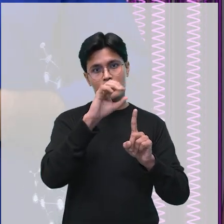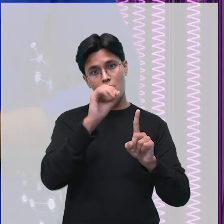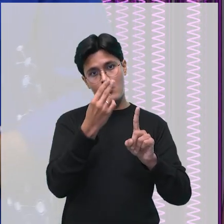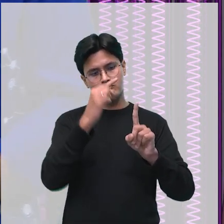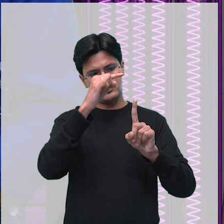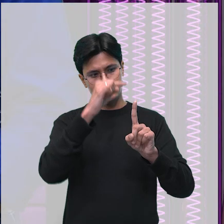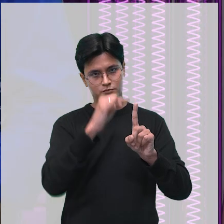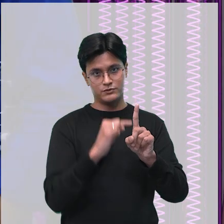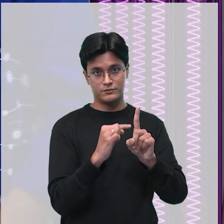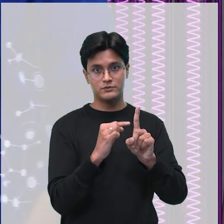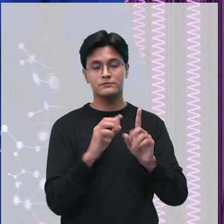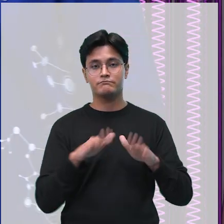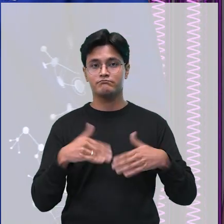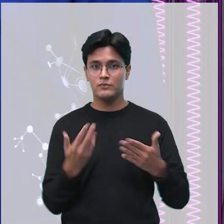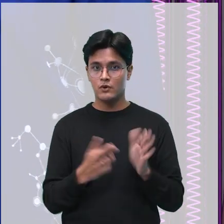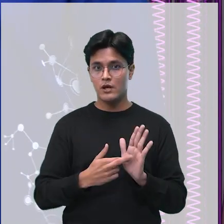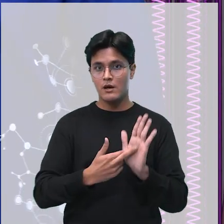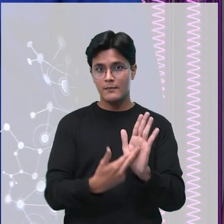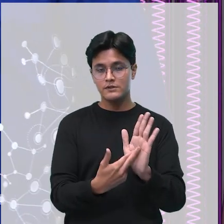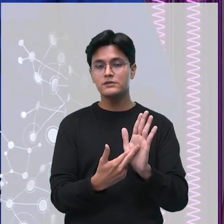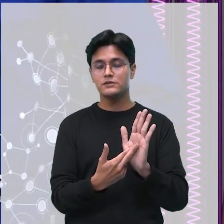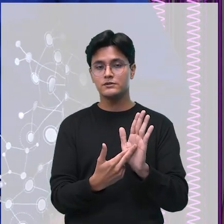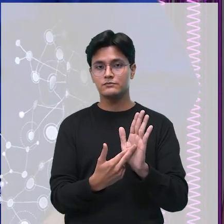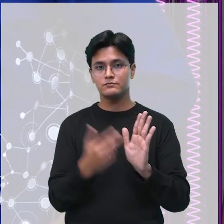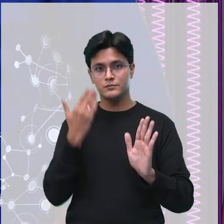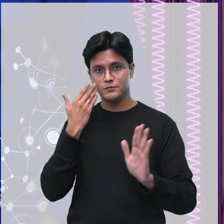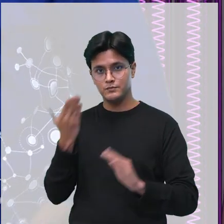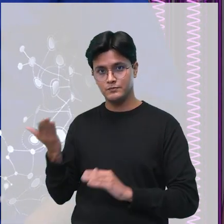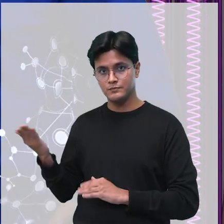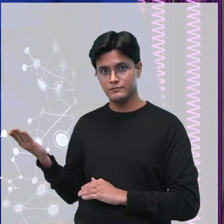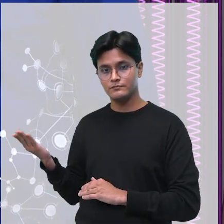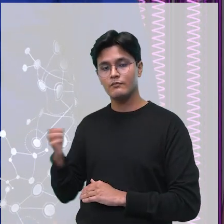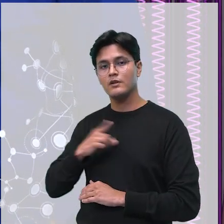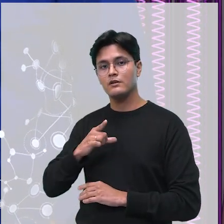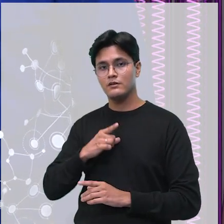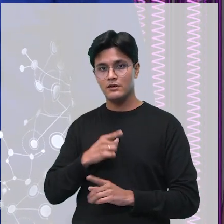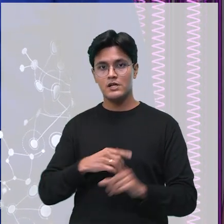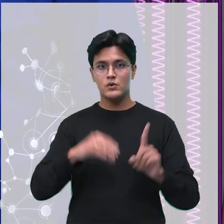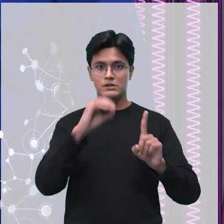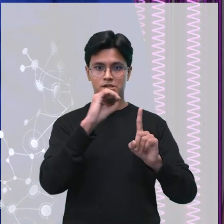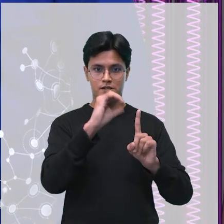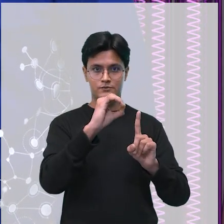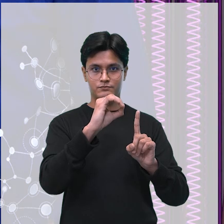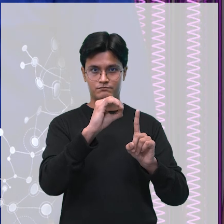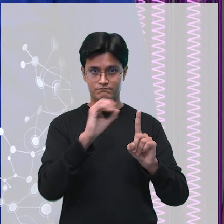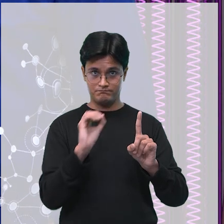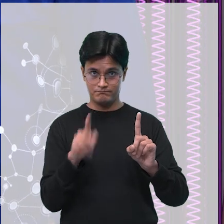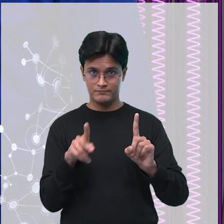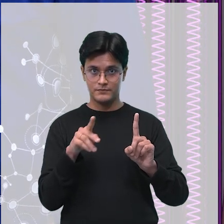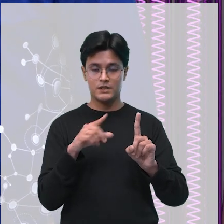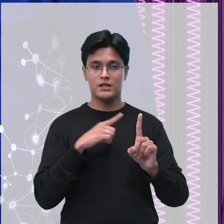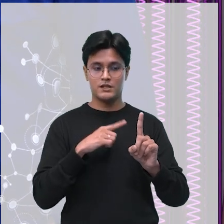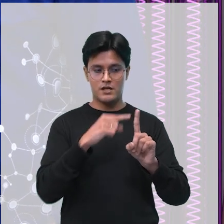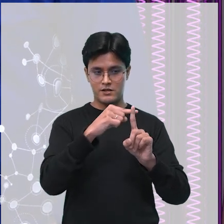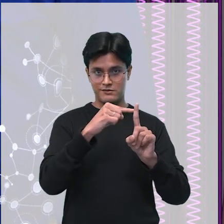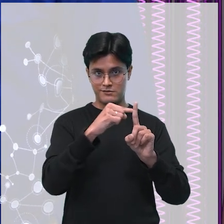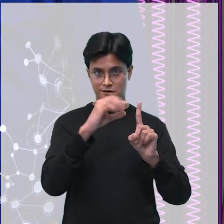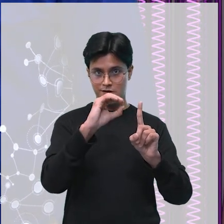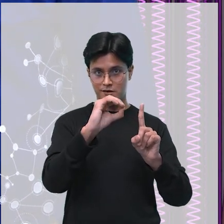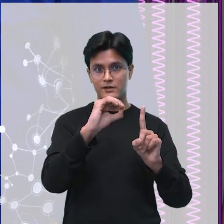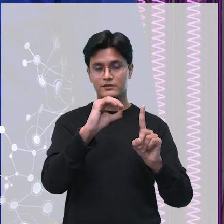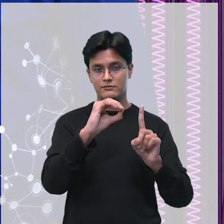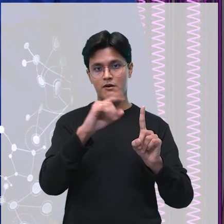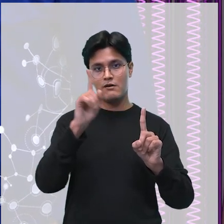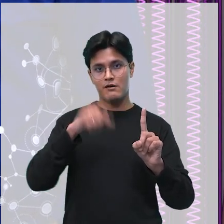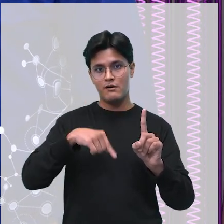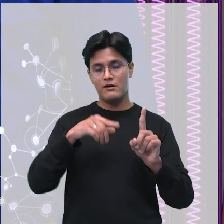tá então vejam que nessa representação nós temos aqui ó 0 grau né 0 grau que era a